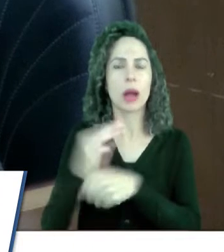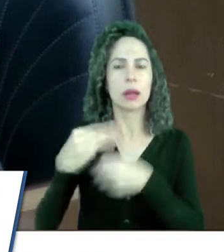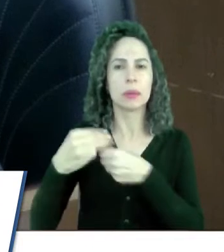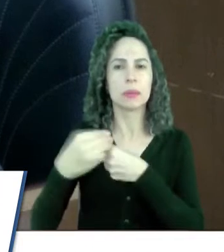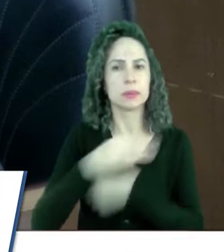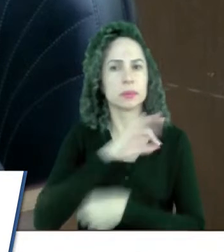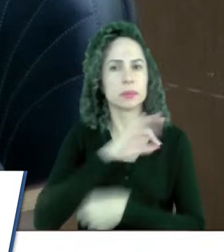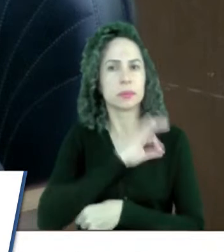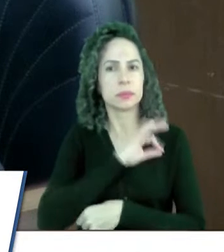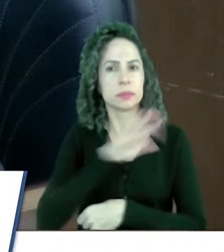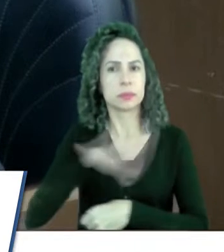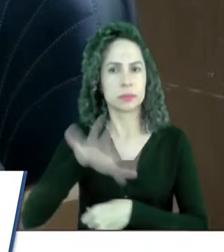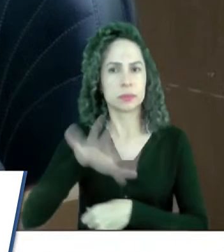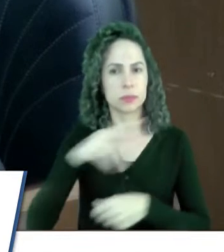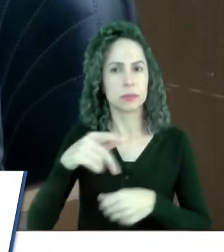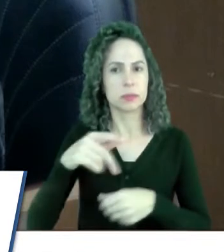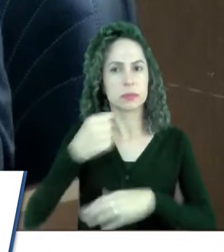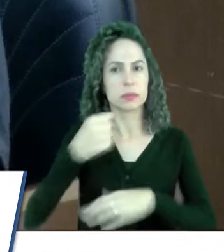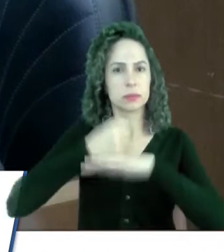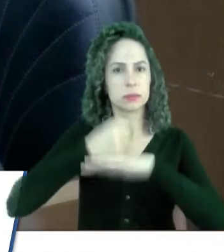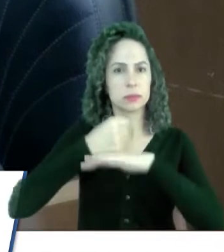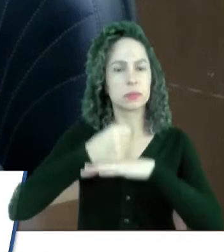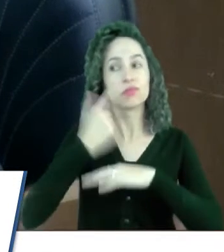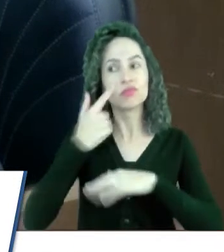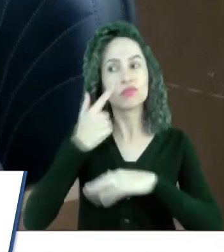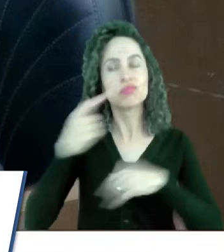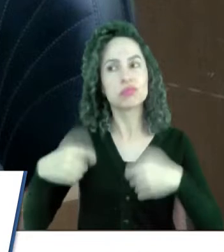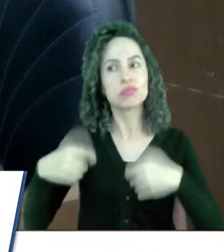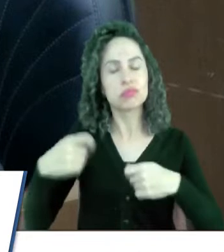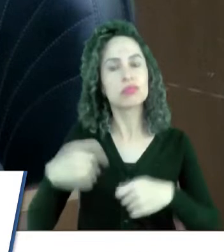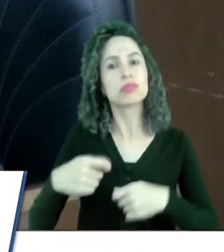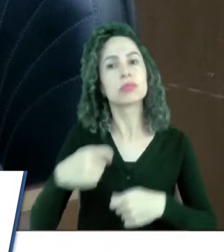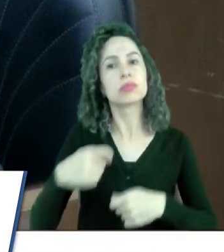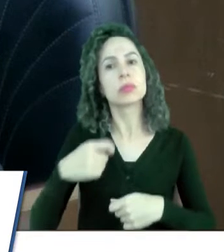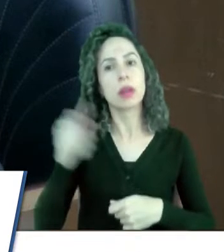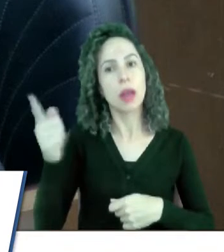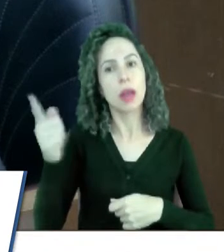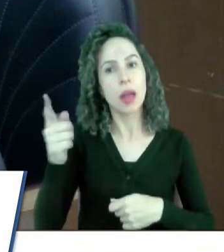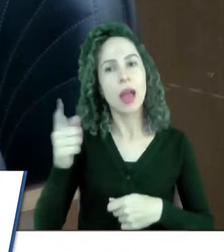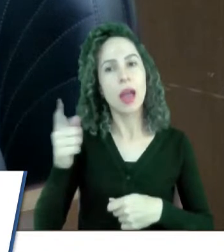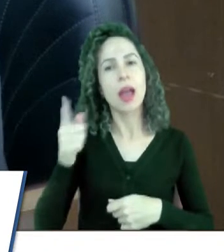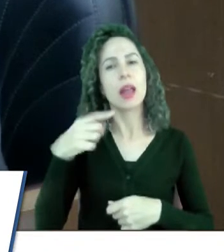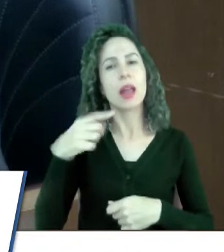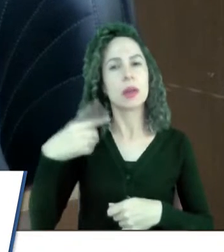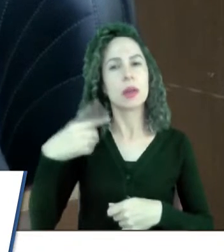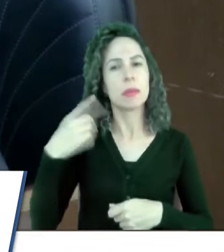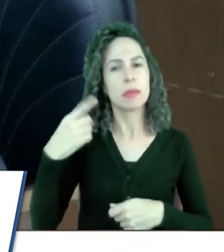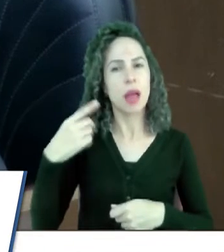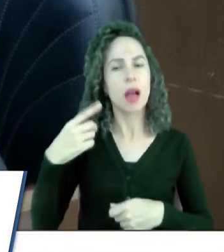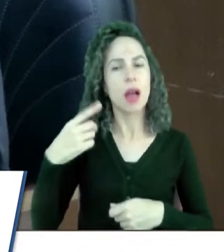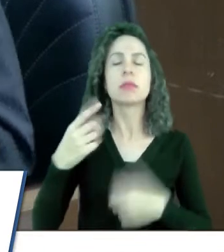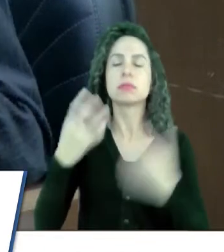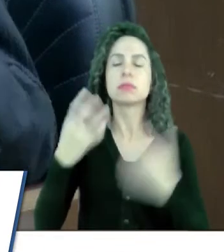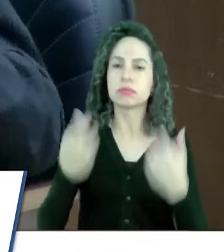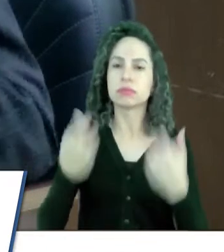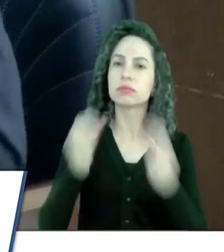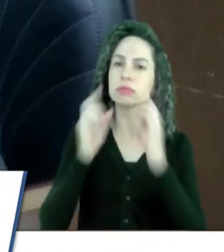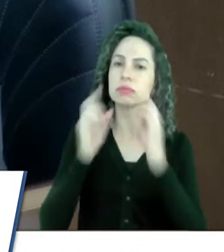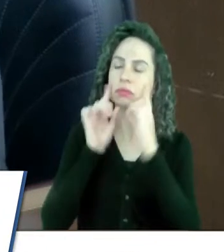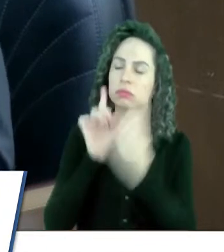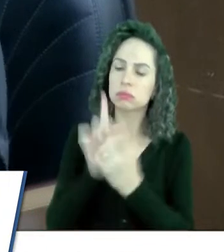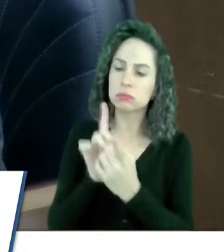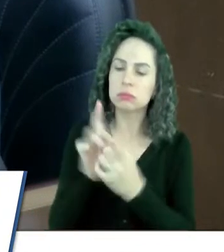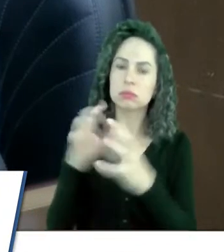necessidade e prontamente o deputado Arnaldo Giardini nos atendeu enquanto comissão. Então, assim, gostaria